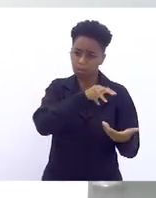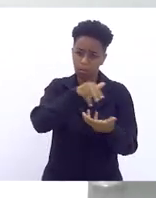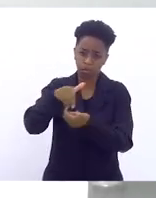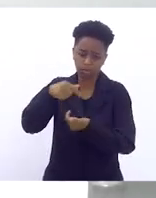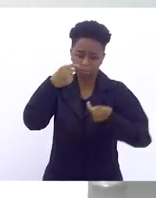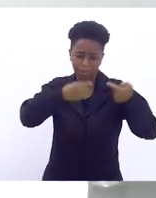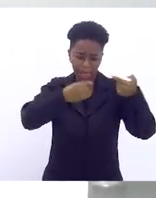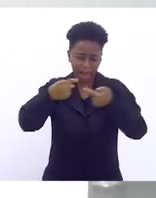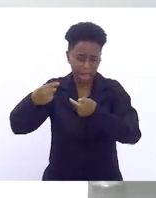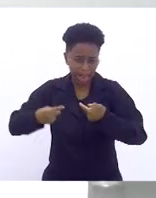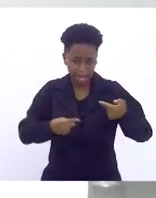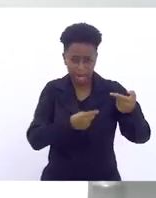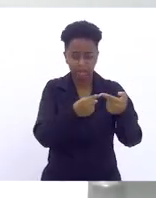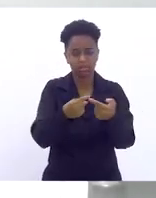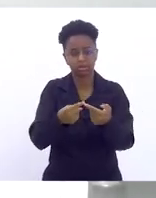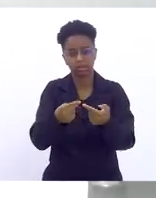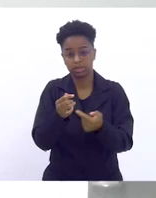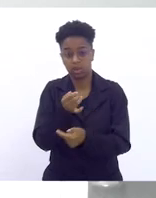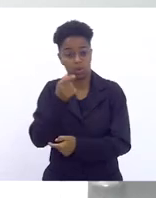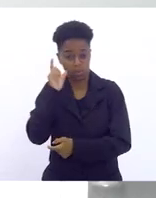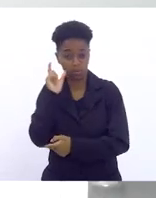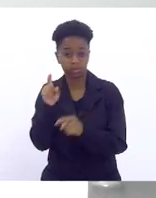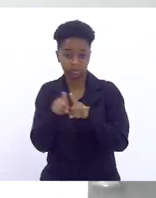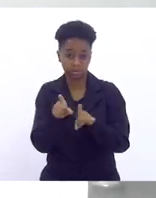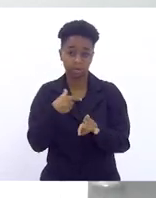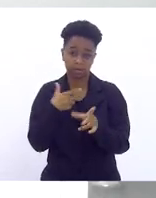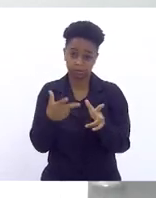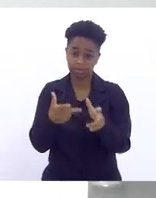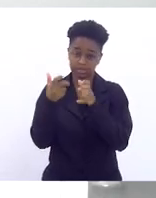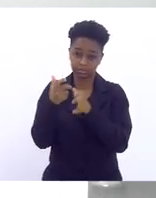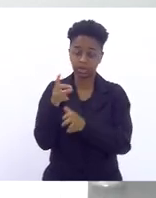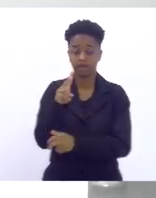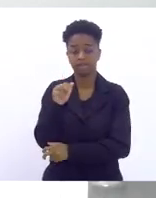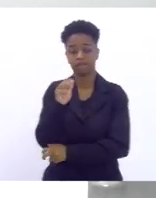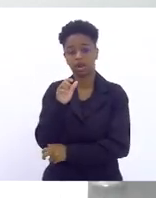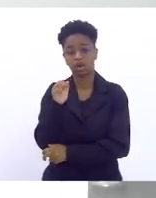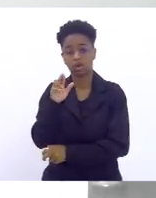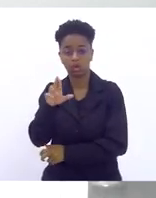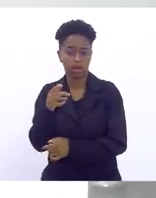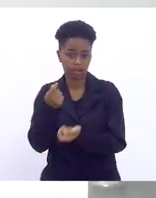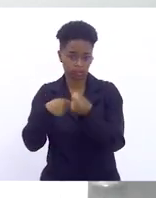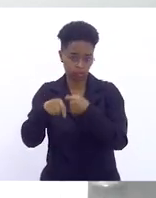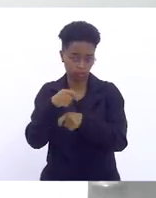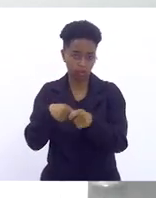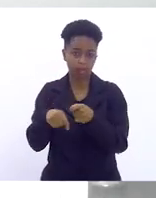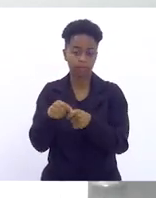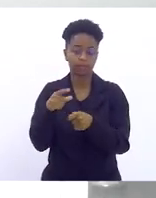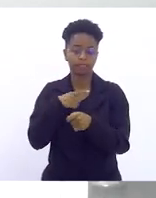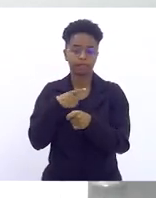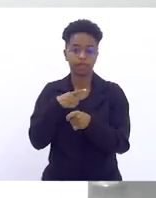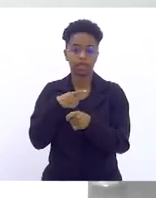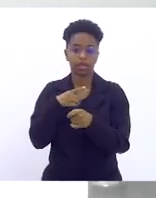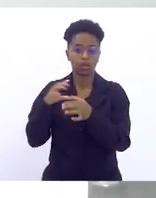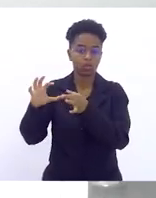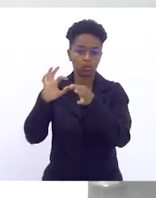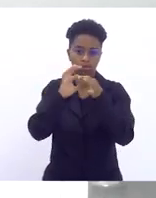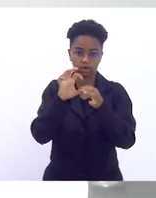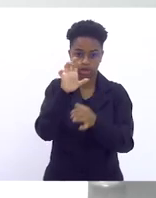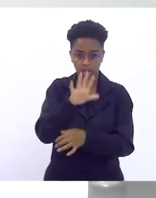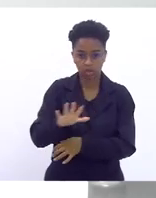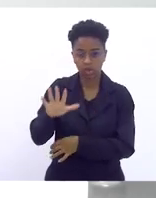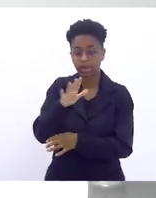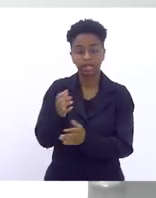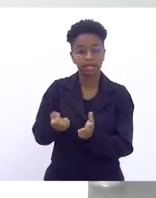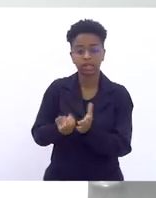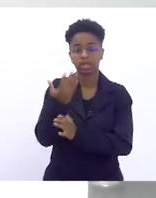enfim ontem mesmo tava vendo no valor econômico a união europeia pela primeira vez estabelecendo o imposto